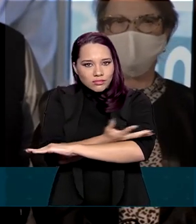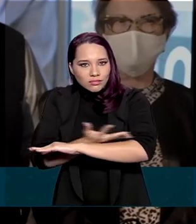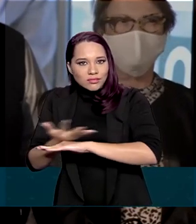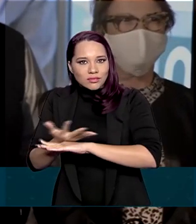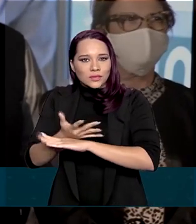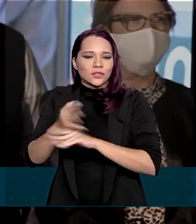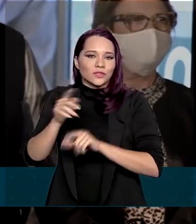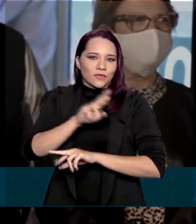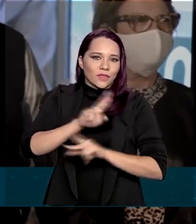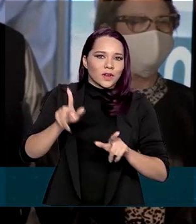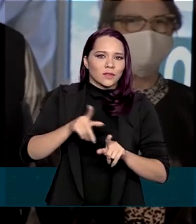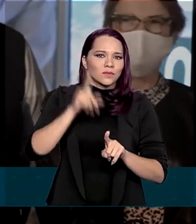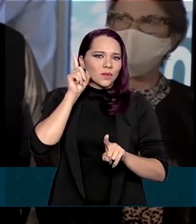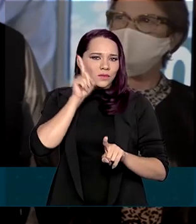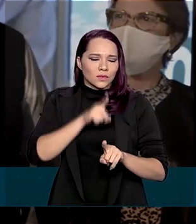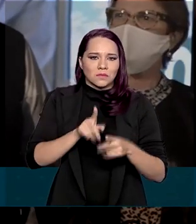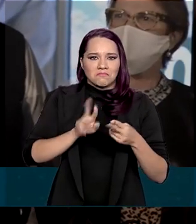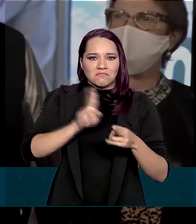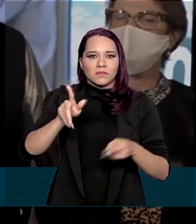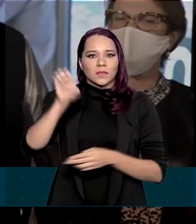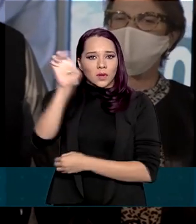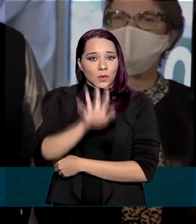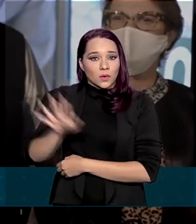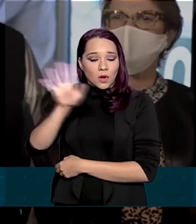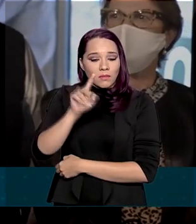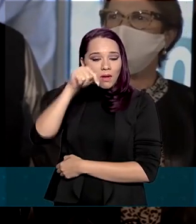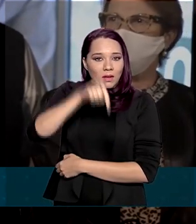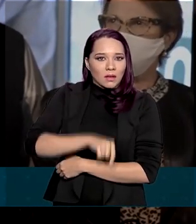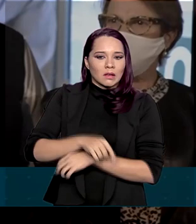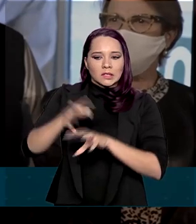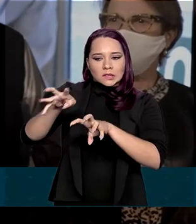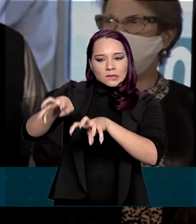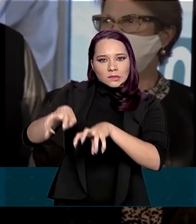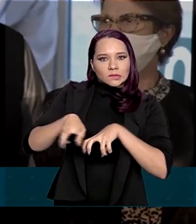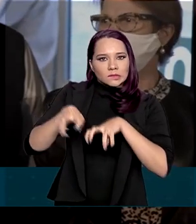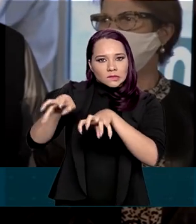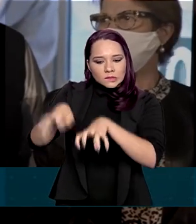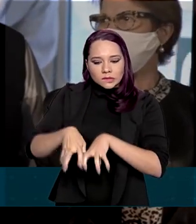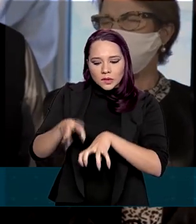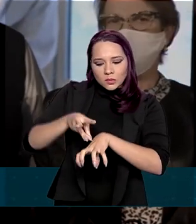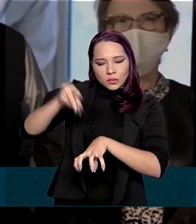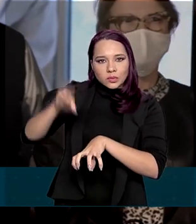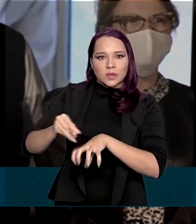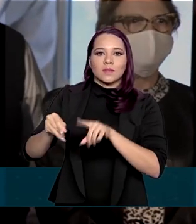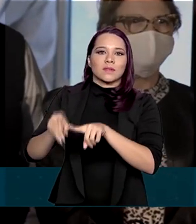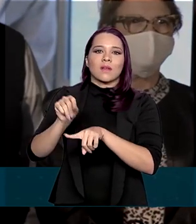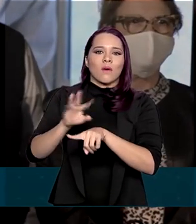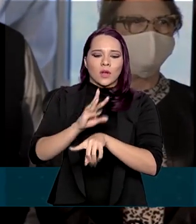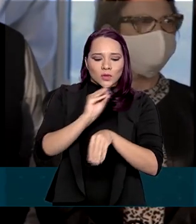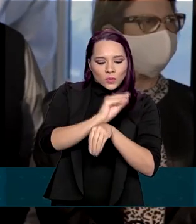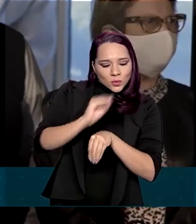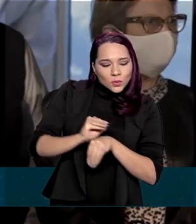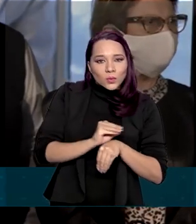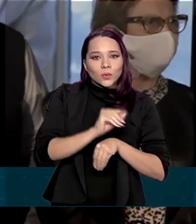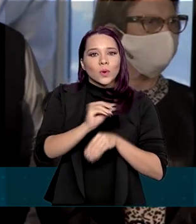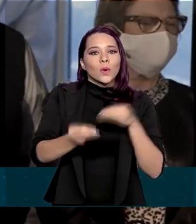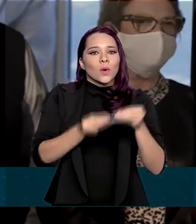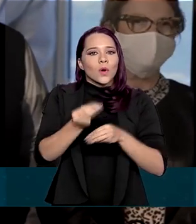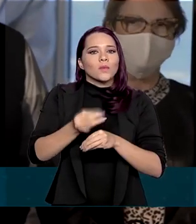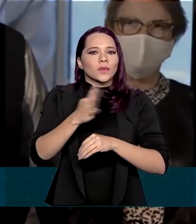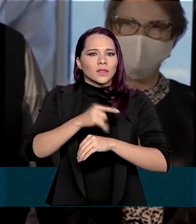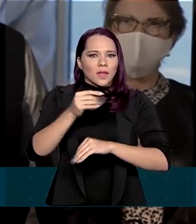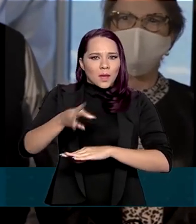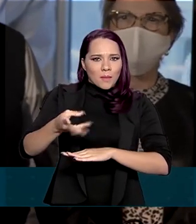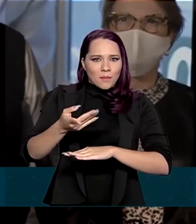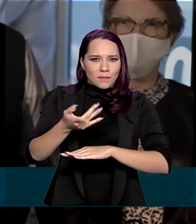contrário dos Estados Unidos, ao contrário da Europa, nós não aramos mais nossa terra. nós cultivamos em cima, mantendo a palhada